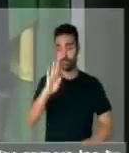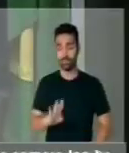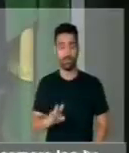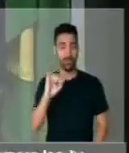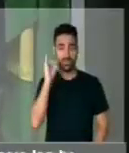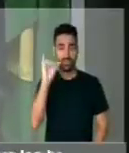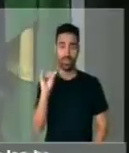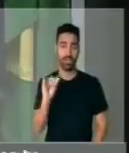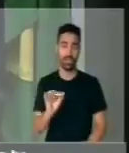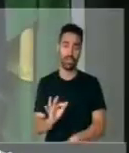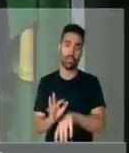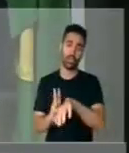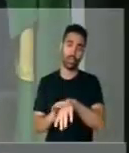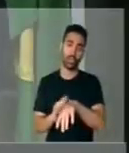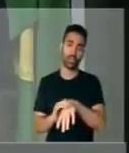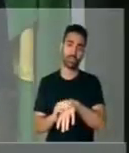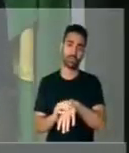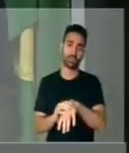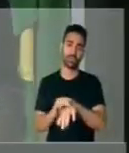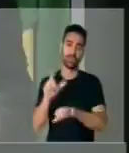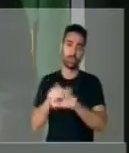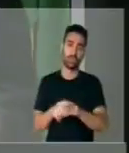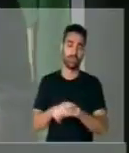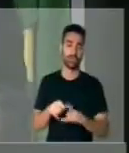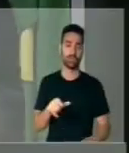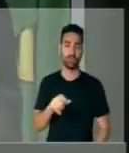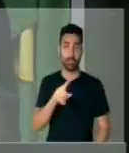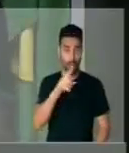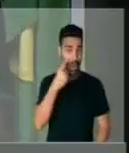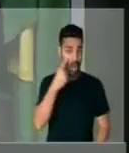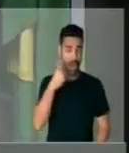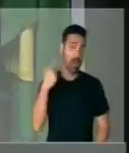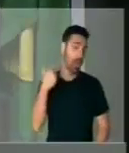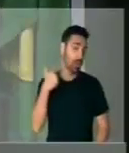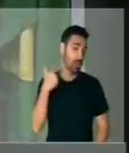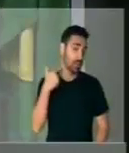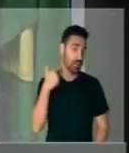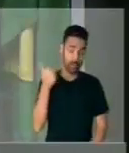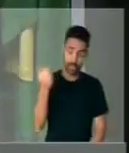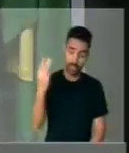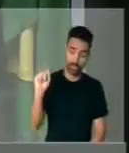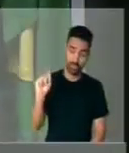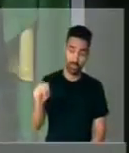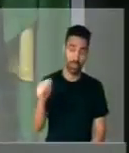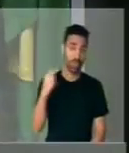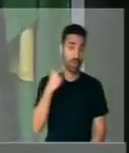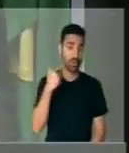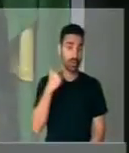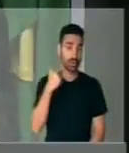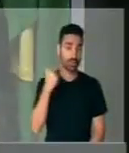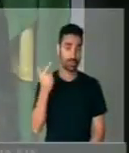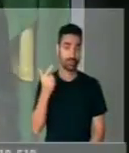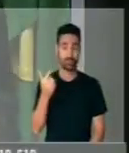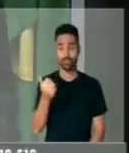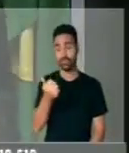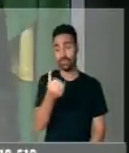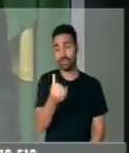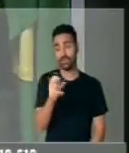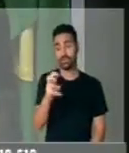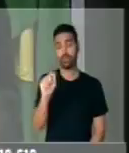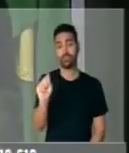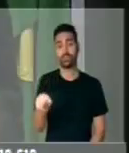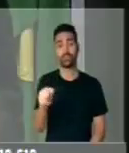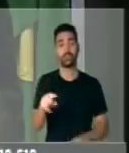adoecimento e dependência do Estado. Veja as loterias. São 13 mil lotéricas, 65 mil